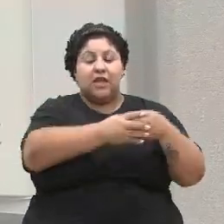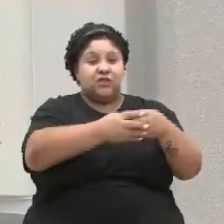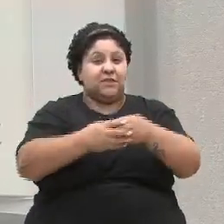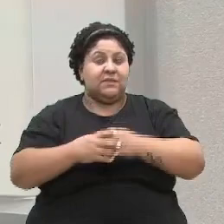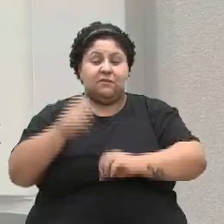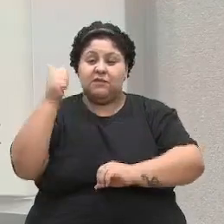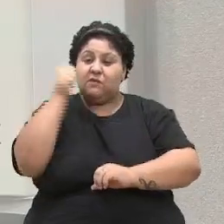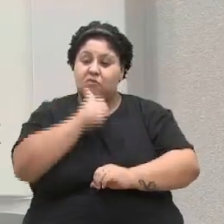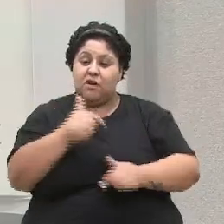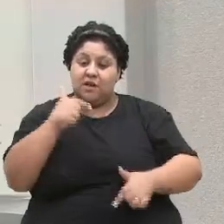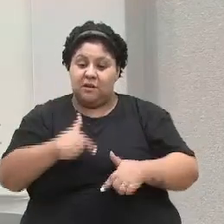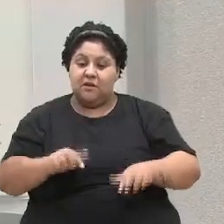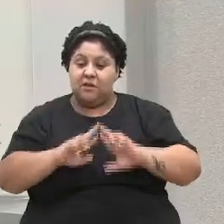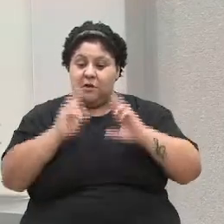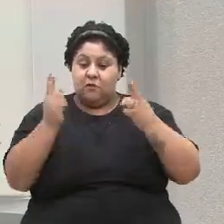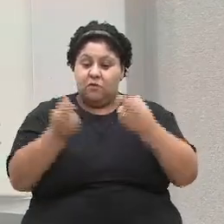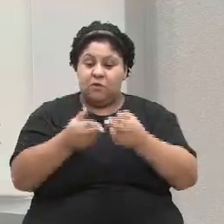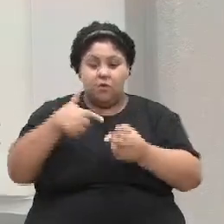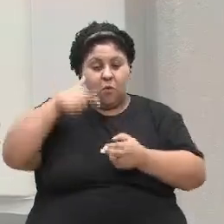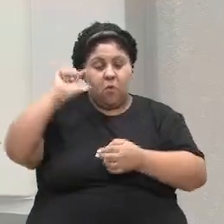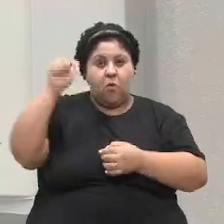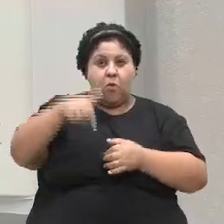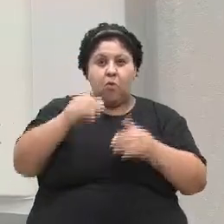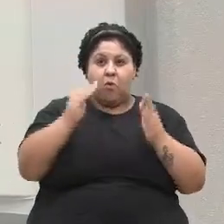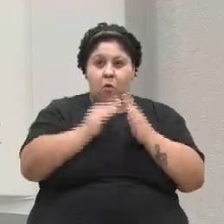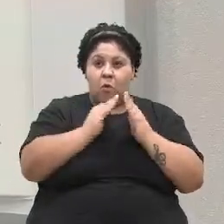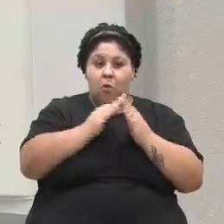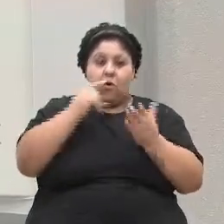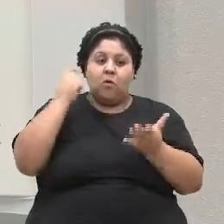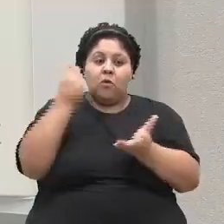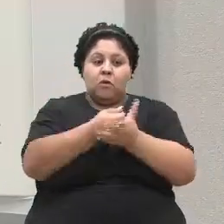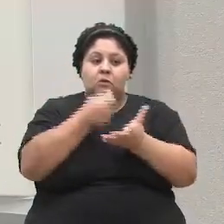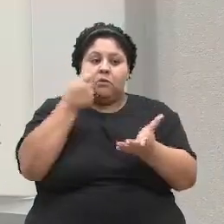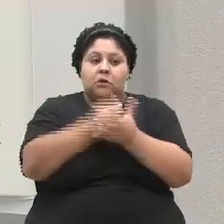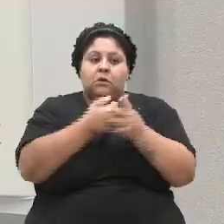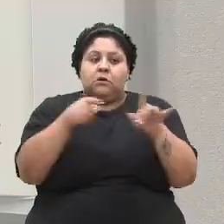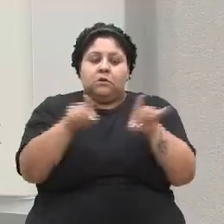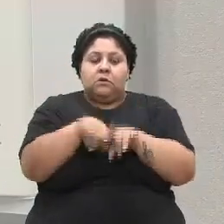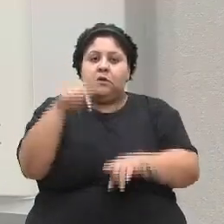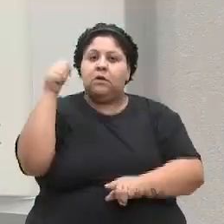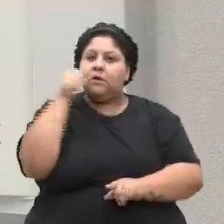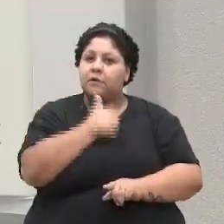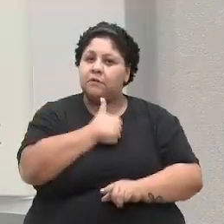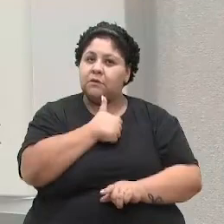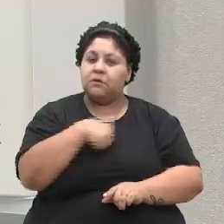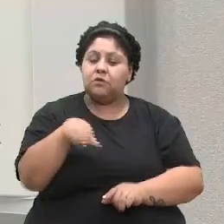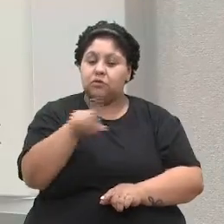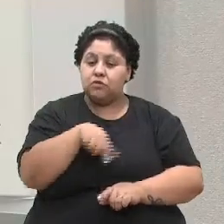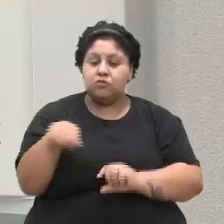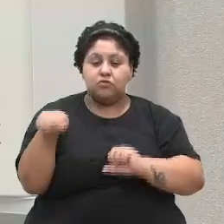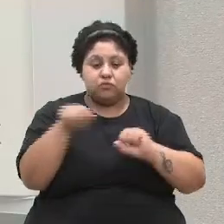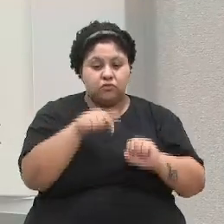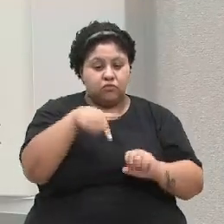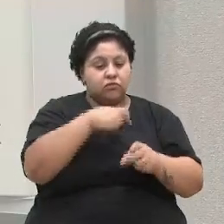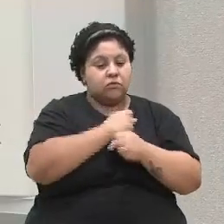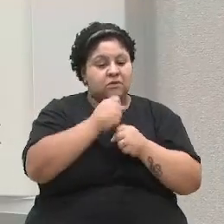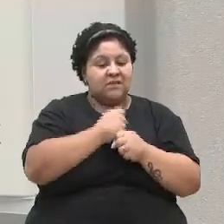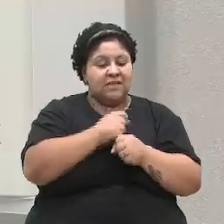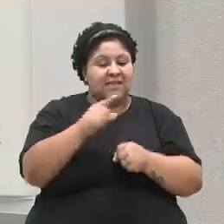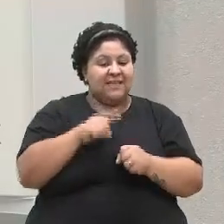aqui nesta casa, né, lutando, né, também pelas mulheres, e que nós possamos esse ano ter